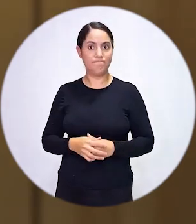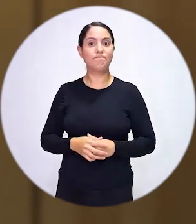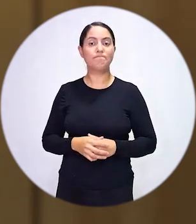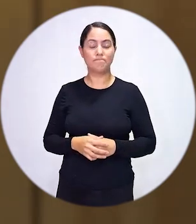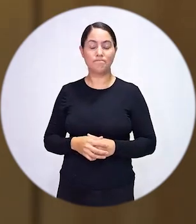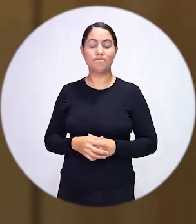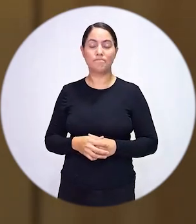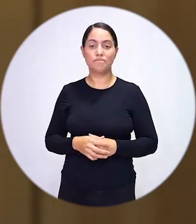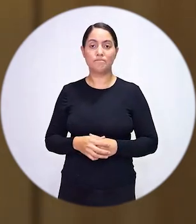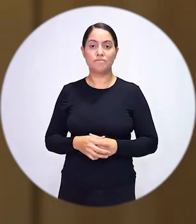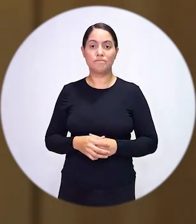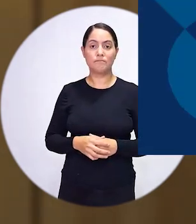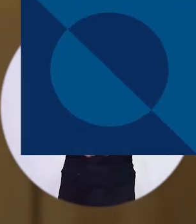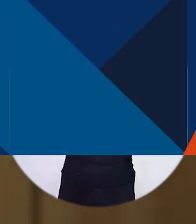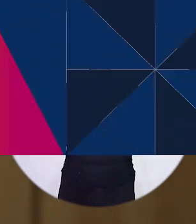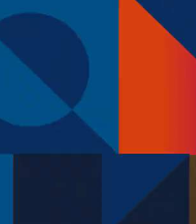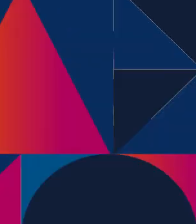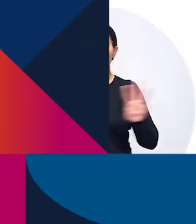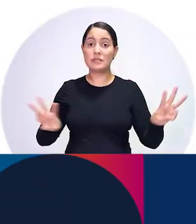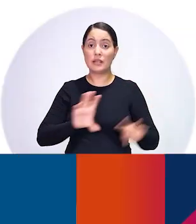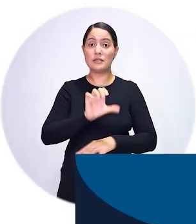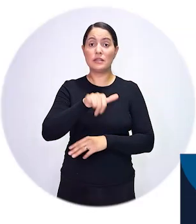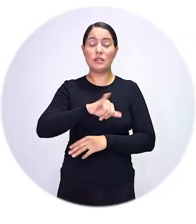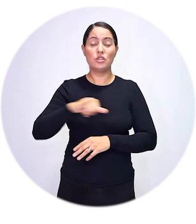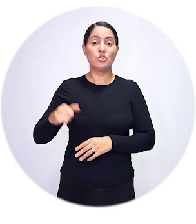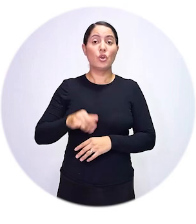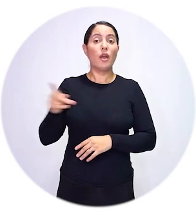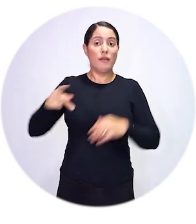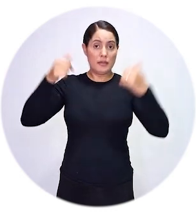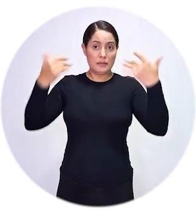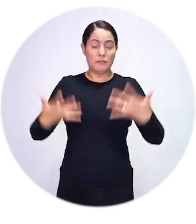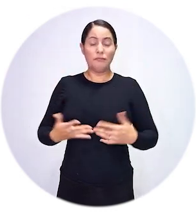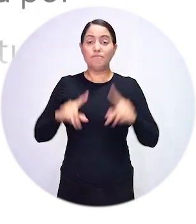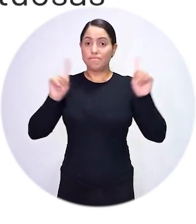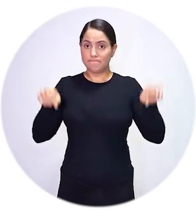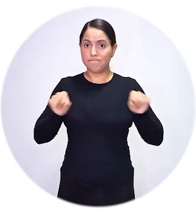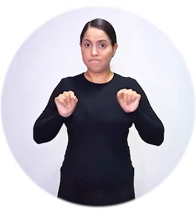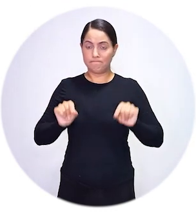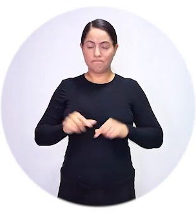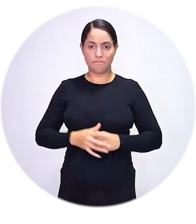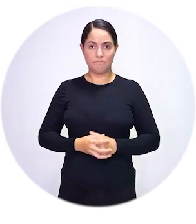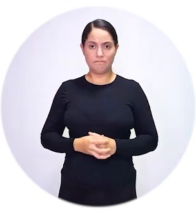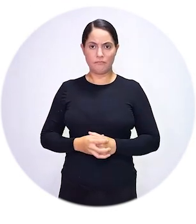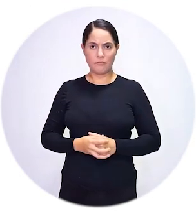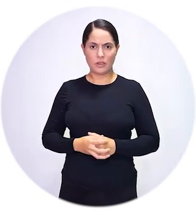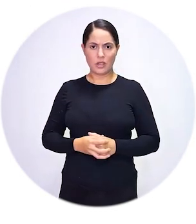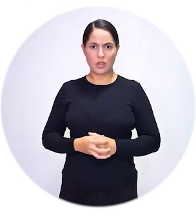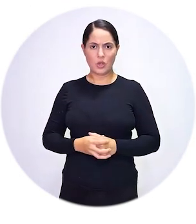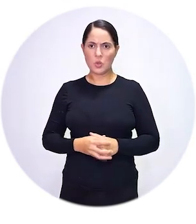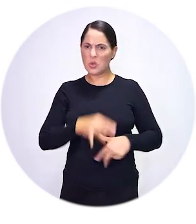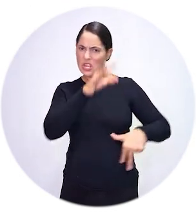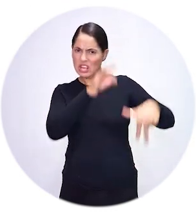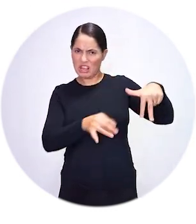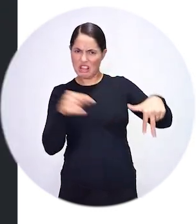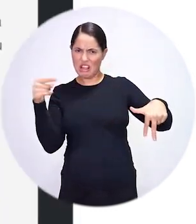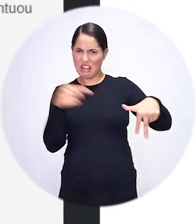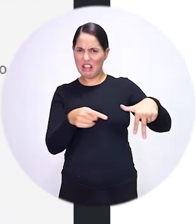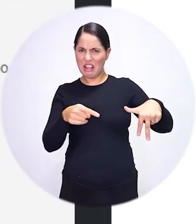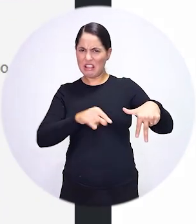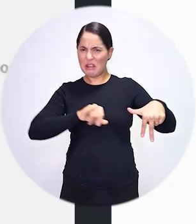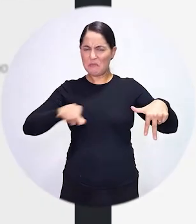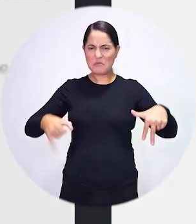gênero e qualquer tipo de preconceito. Ao site do CNJ, o corregedor destacou, abre aspas, que não